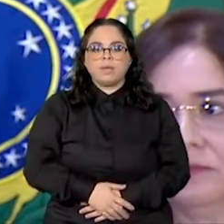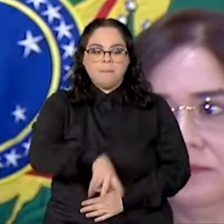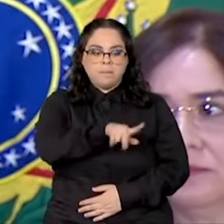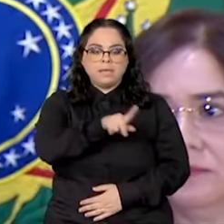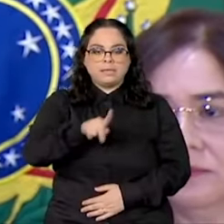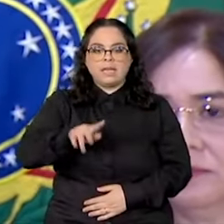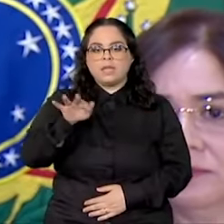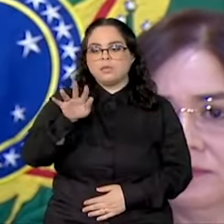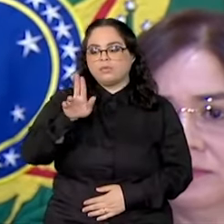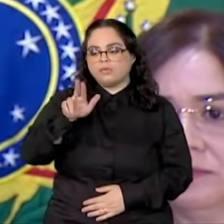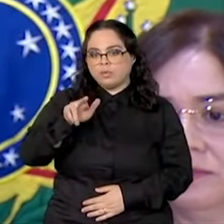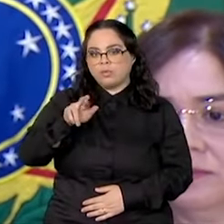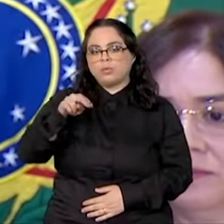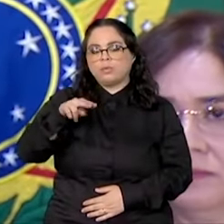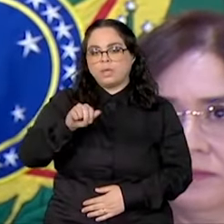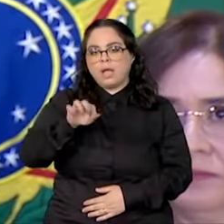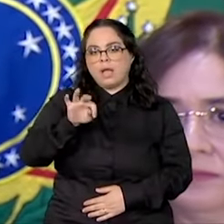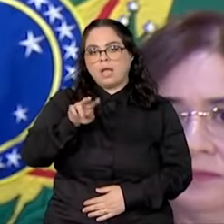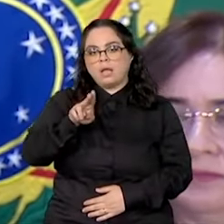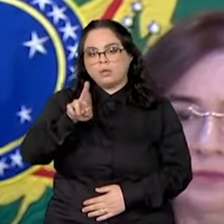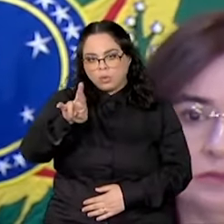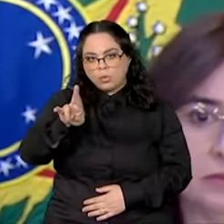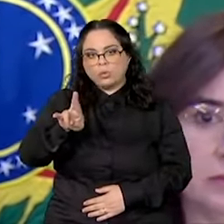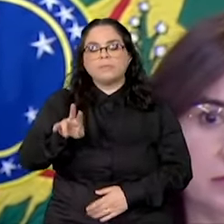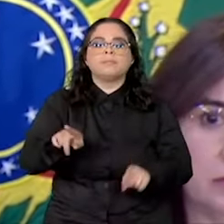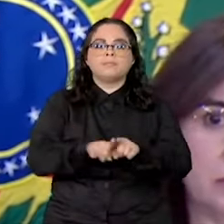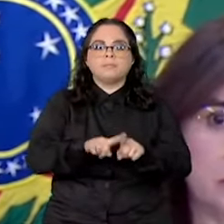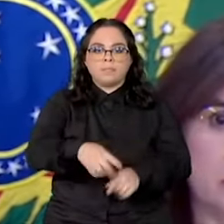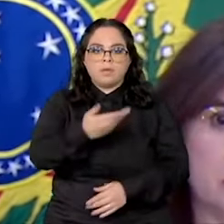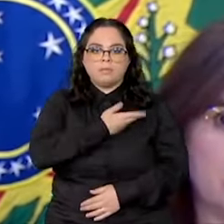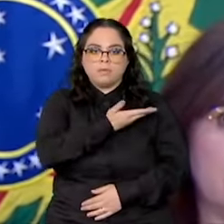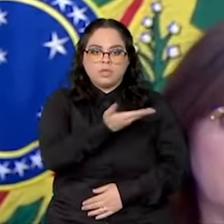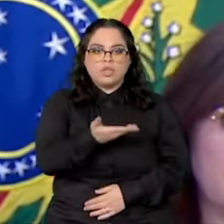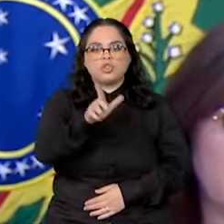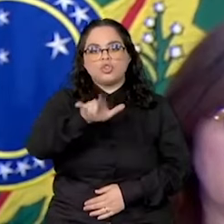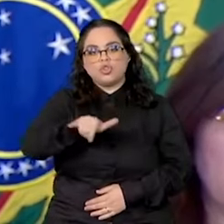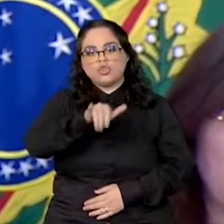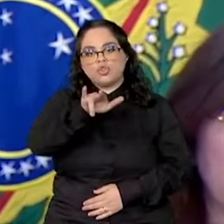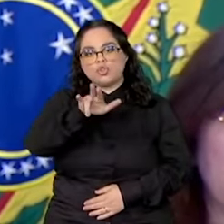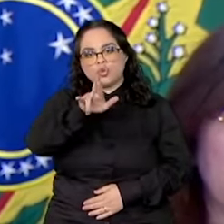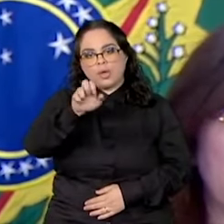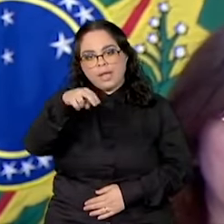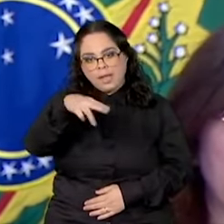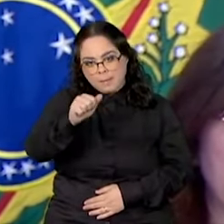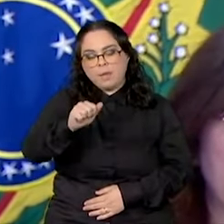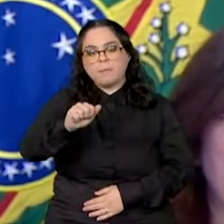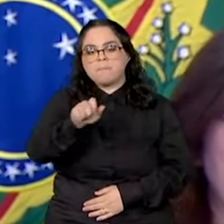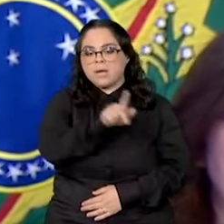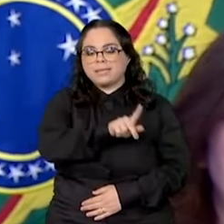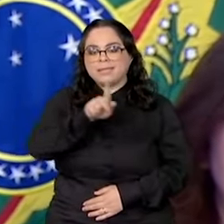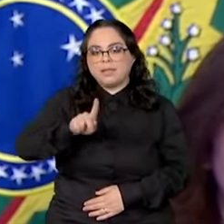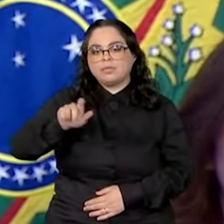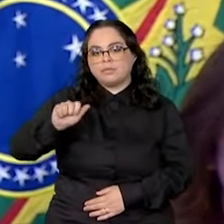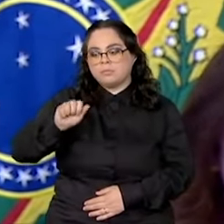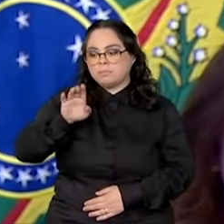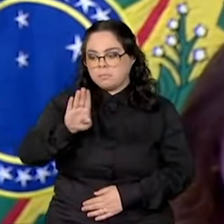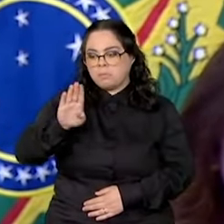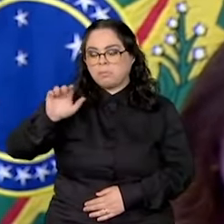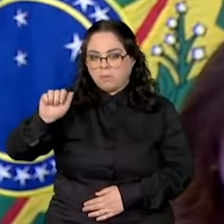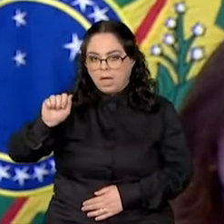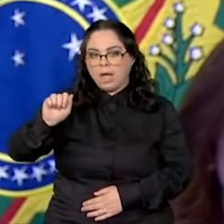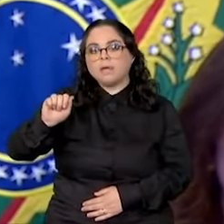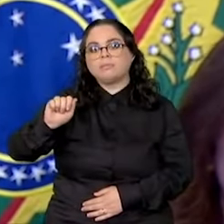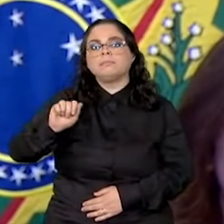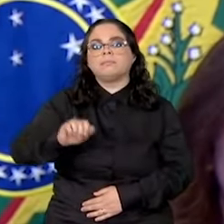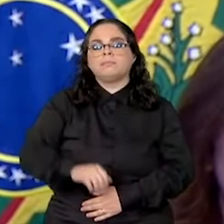da Fornatur, companheira Jurema Camargo Monteiro, presidente da ABA, Associação Brasileira de Empresas